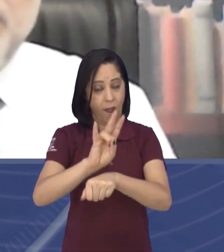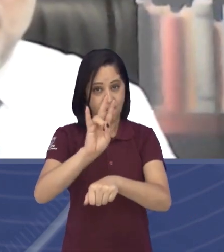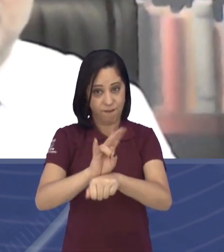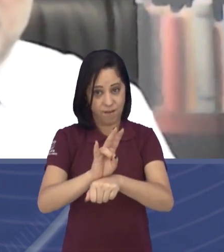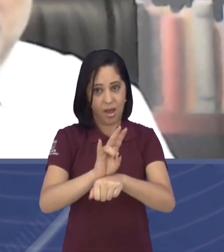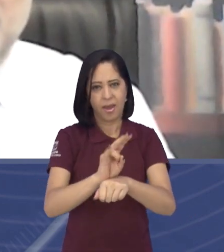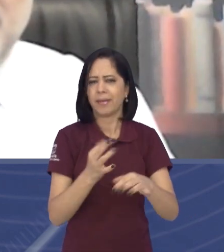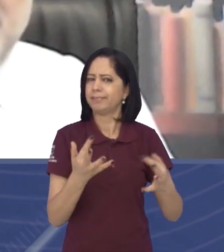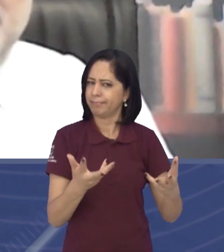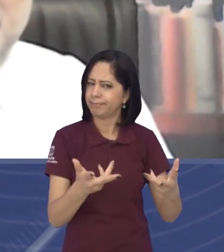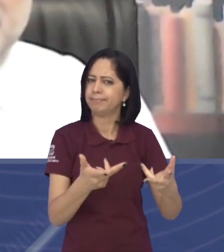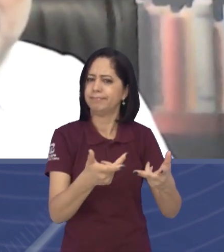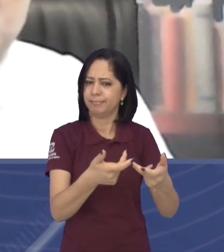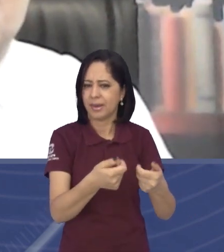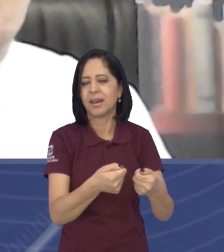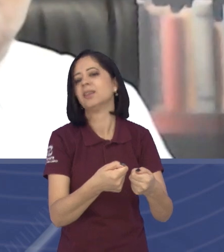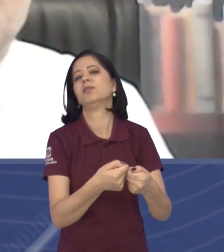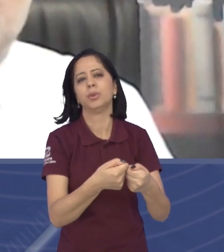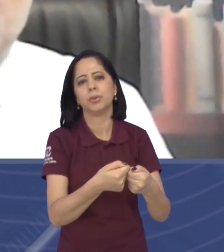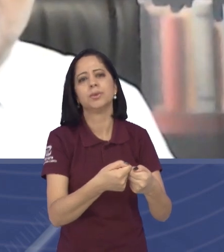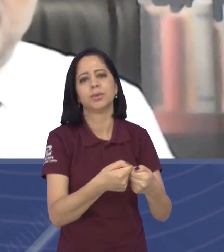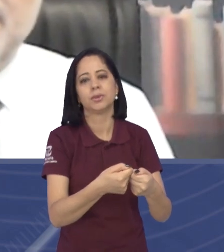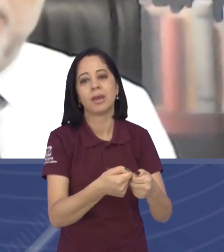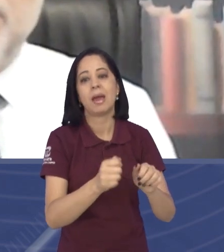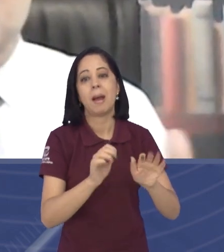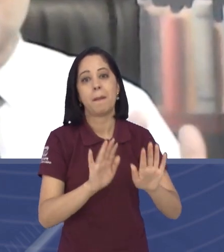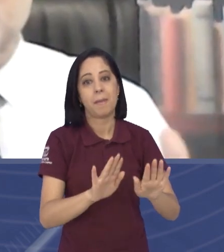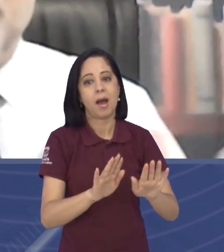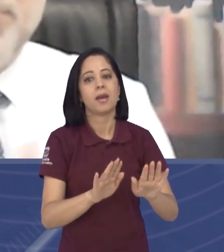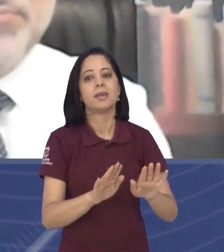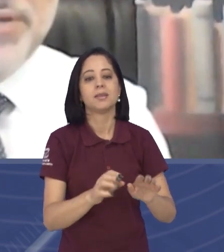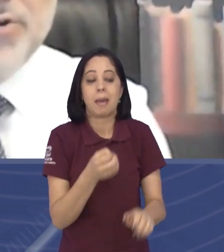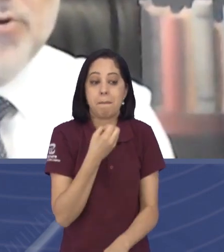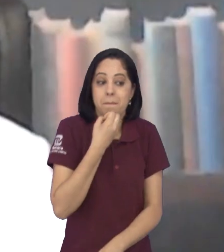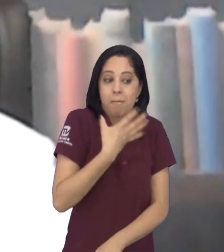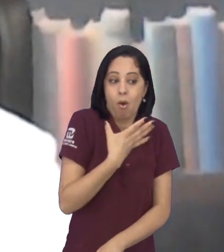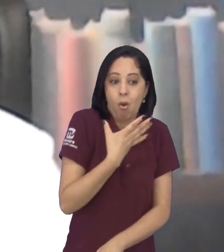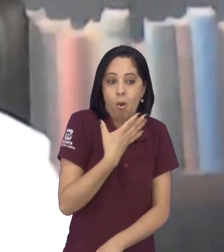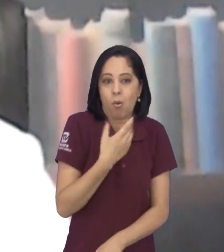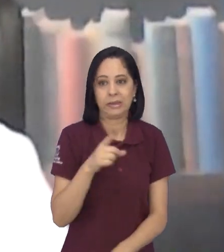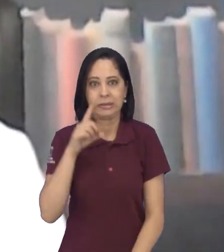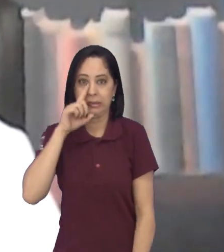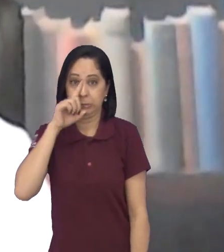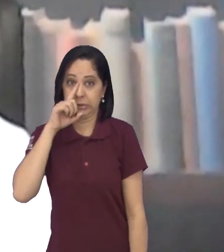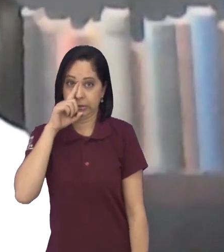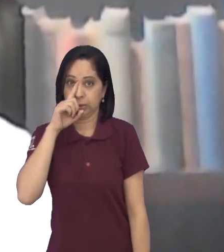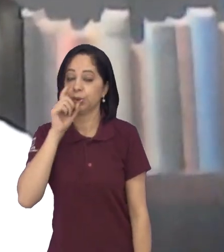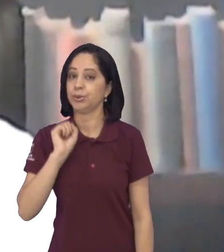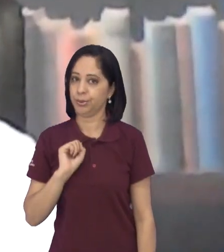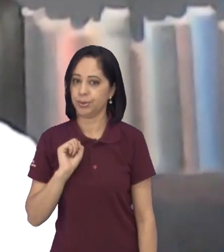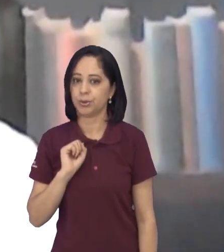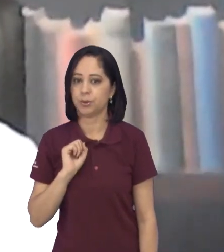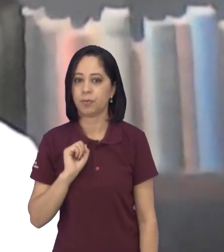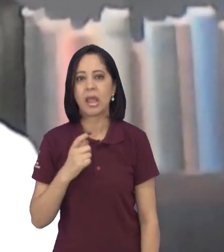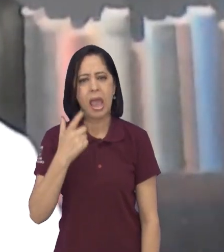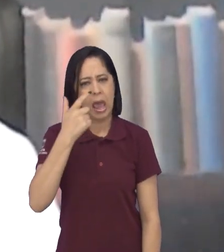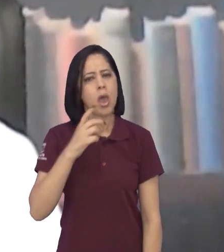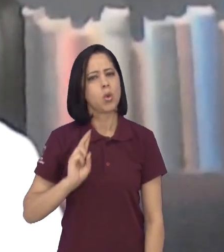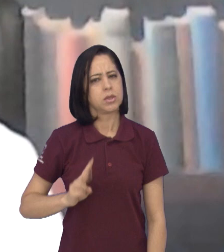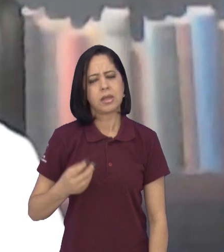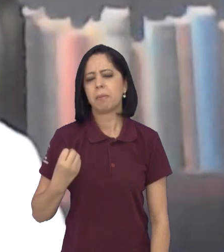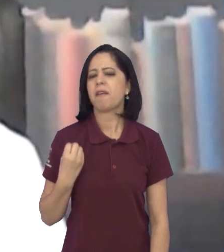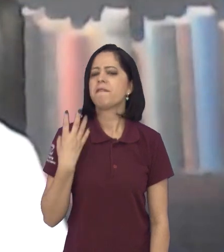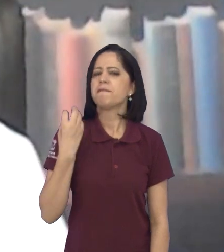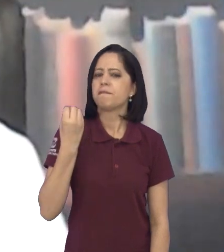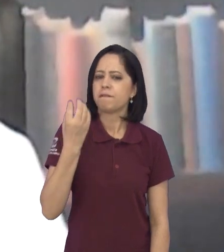coisa maravilhosa, como tu falaste bem, mas ela é tanto do maravilhoso como do perigoso. Tá? Eu viajo bastante no